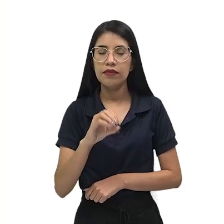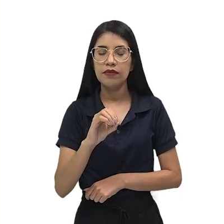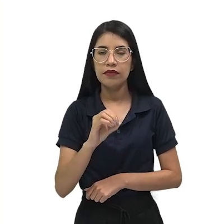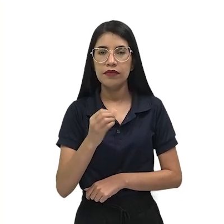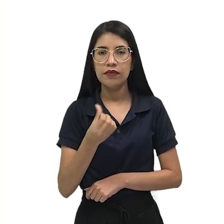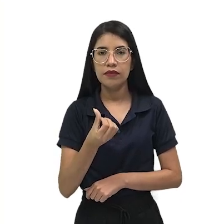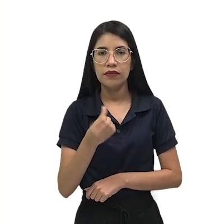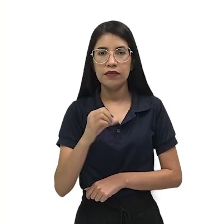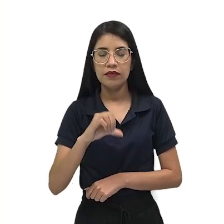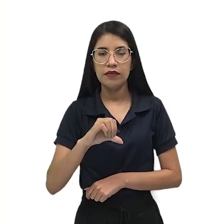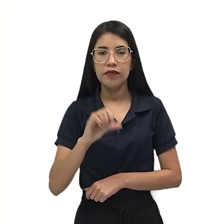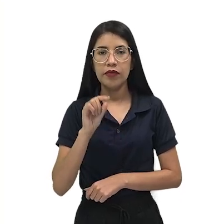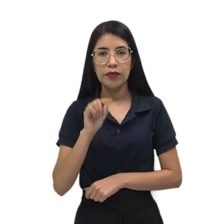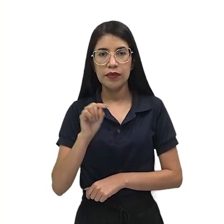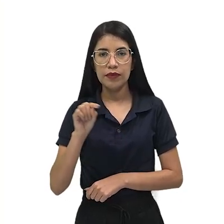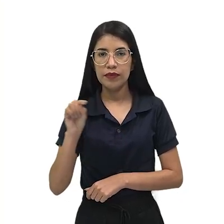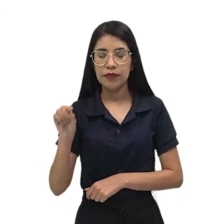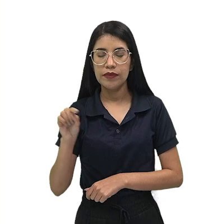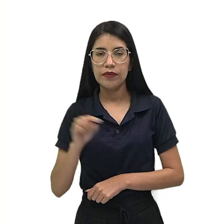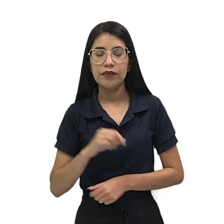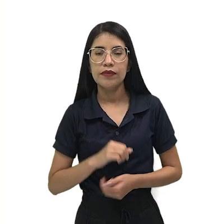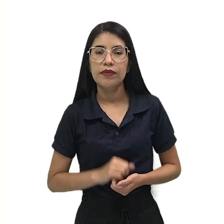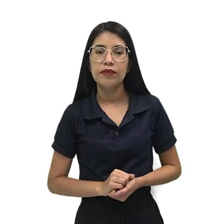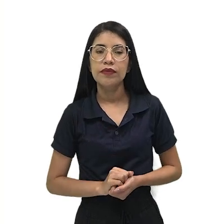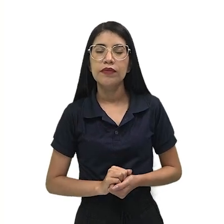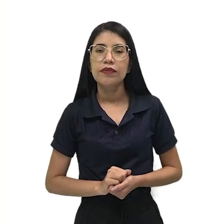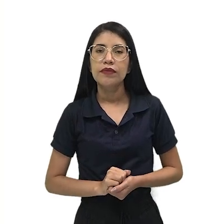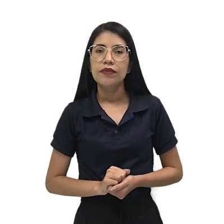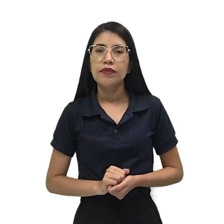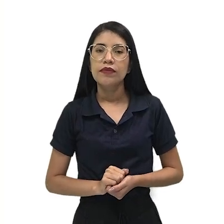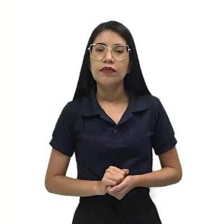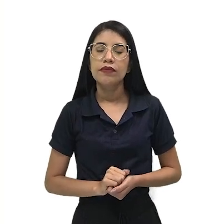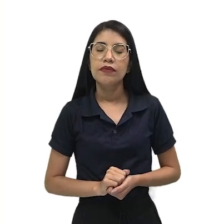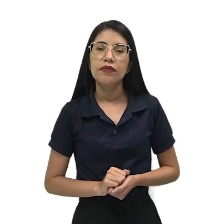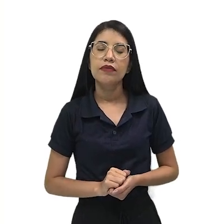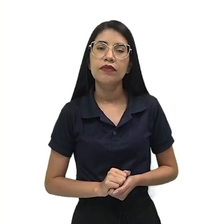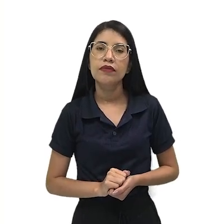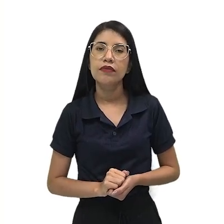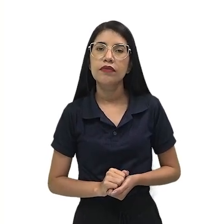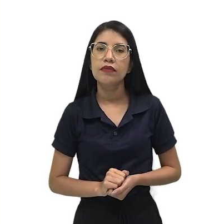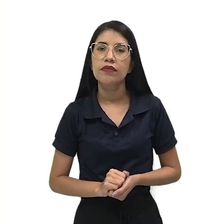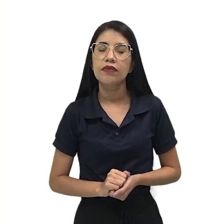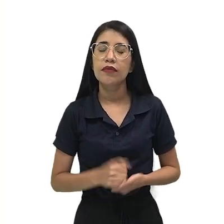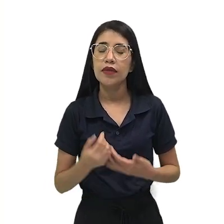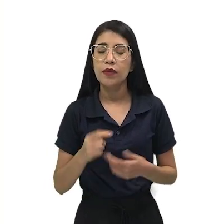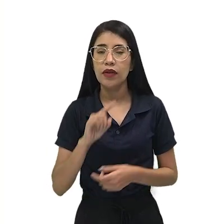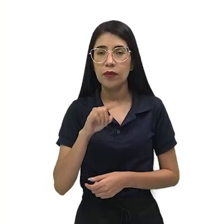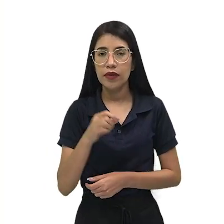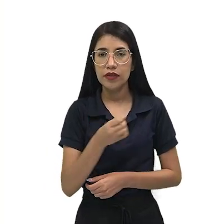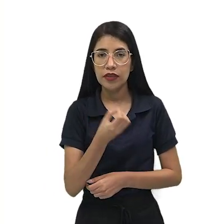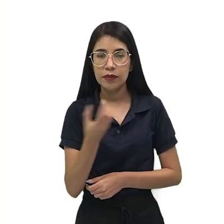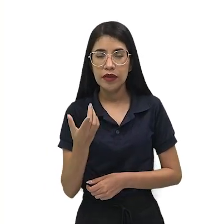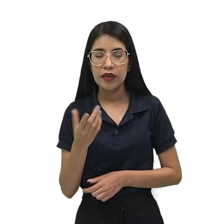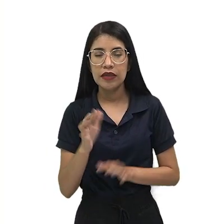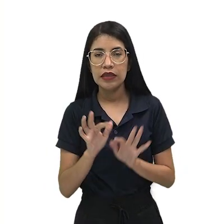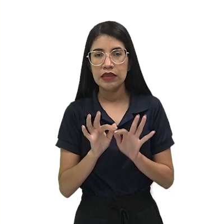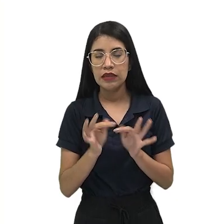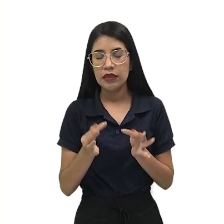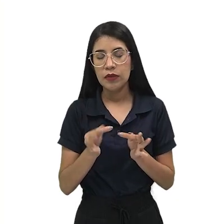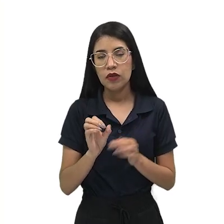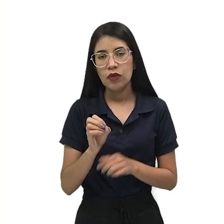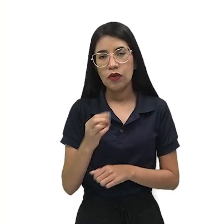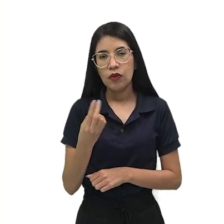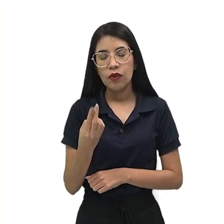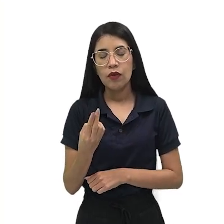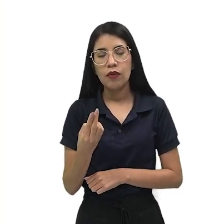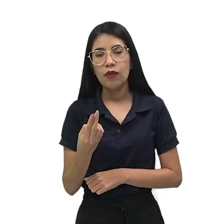reticências. Beleza. Muito bem, olha. Então vamos ver. Será se ela é uma dízima periódica simples ou se